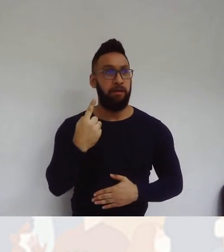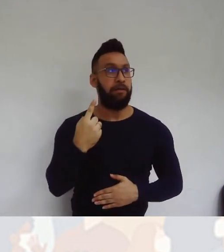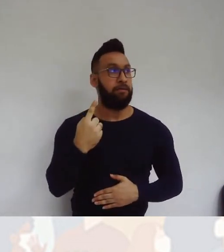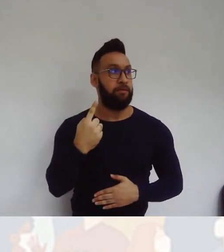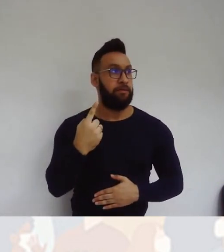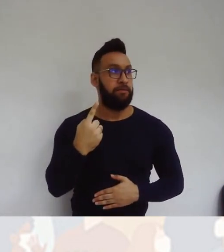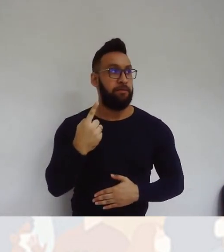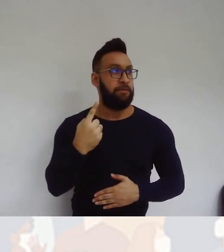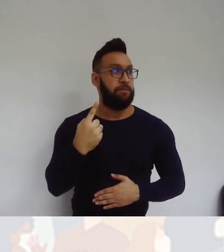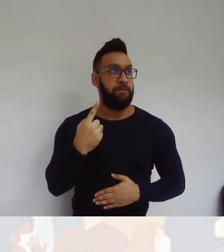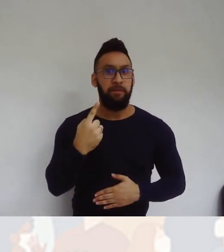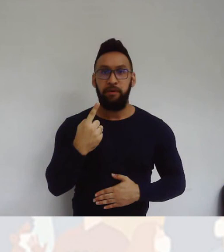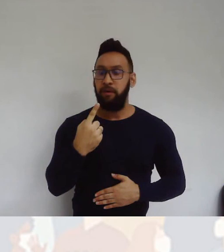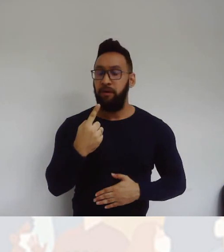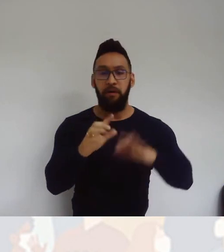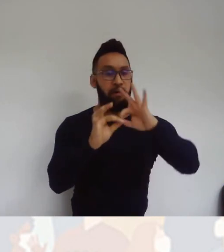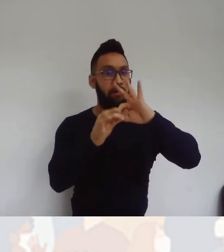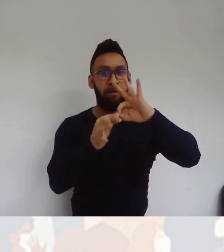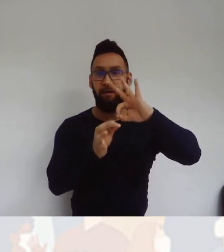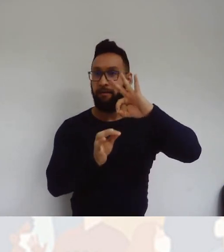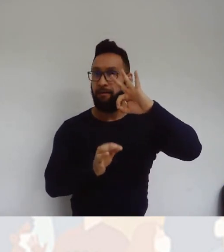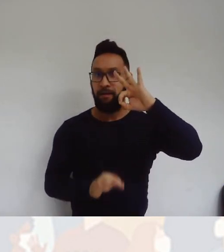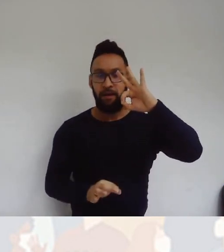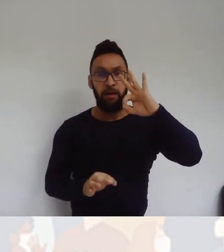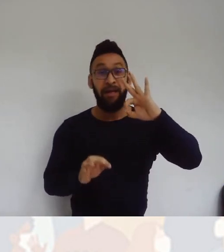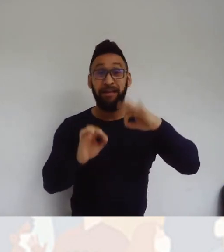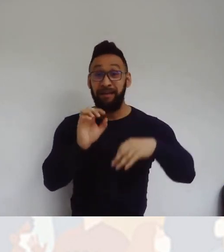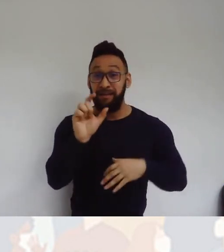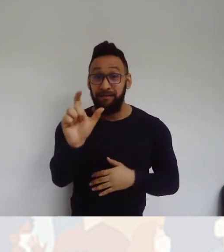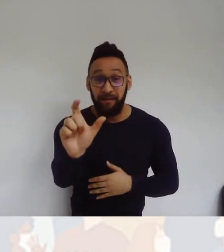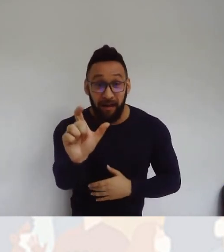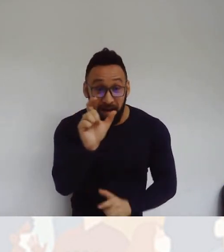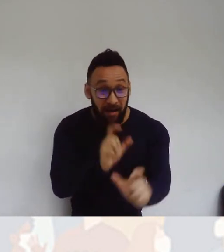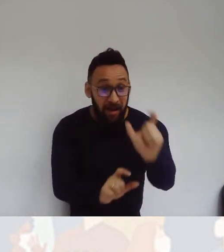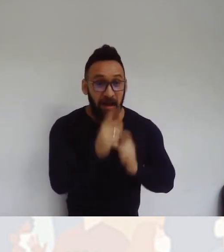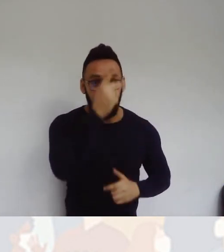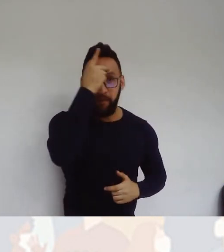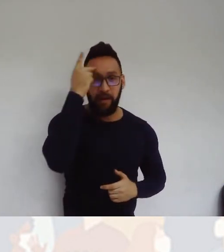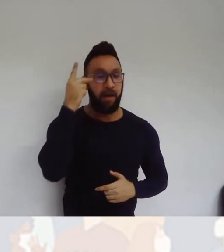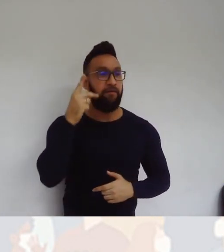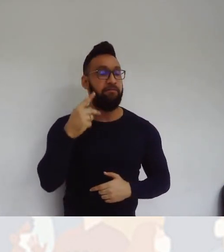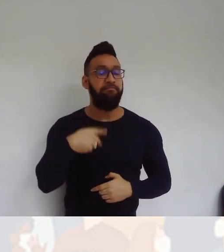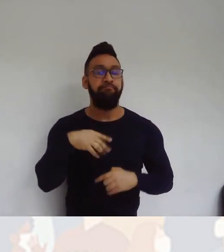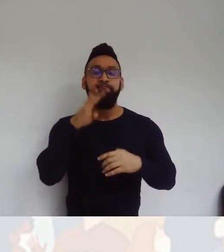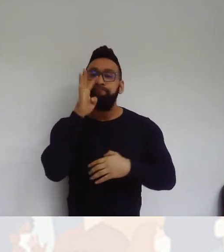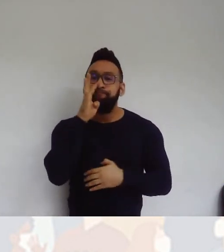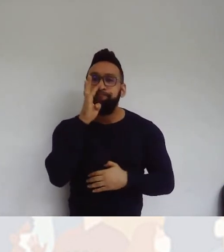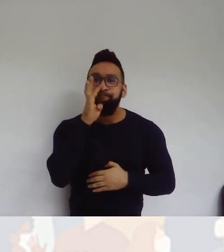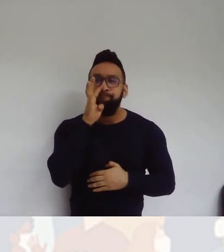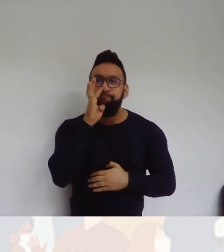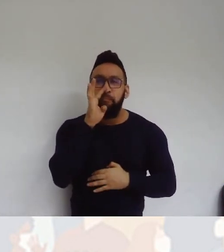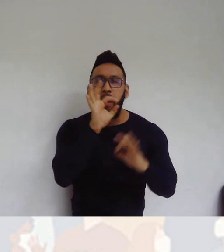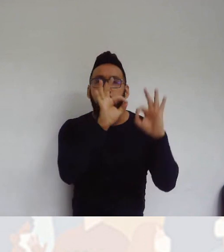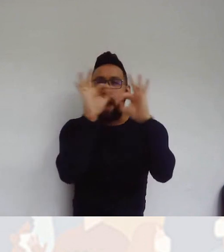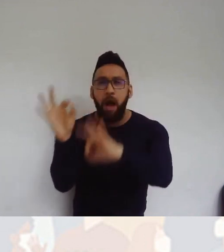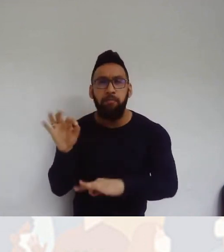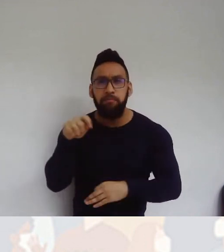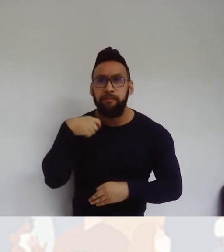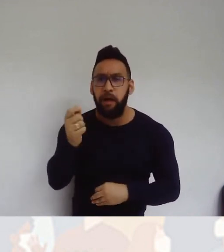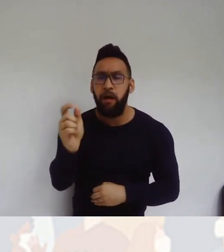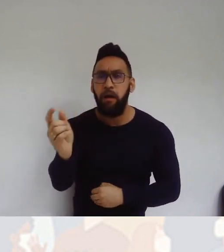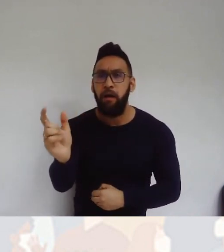é muito tempo. Muito Então, tempo. um agradecimento de alguém que ouviu é muito importante. Eu acho